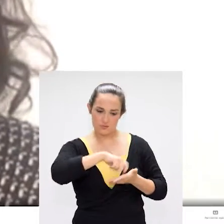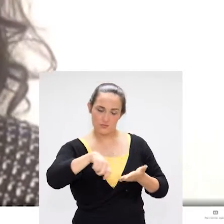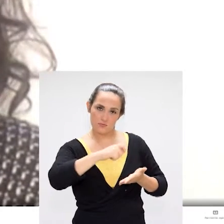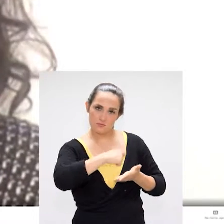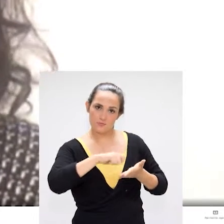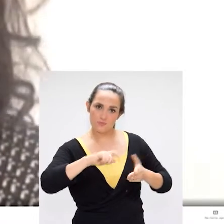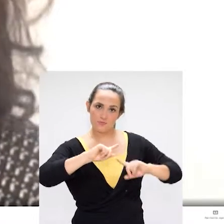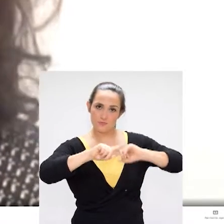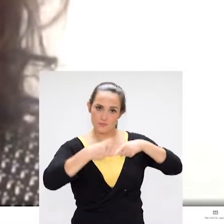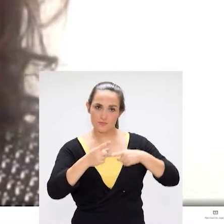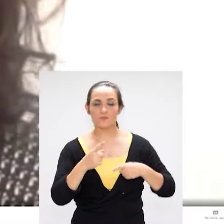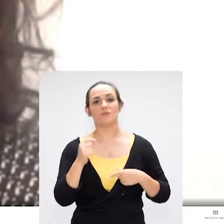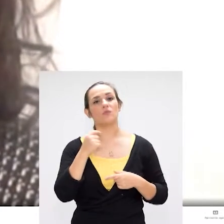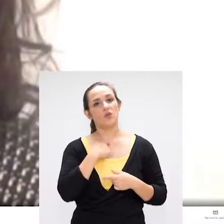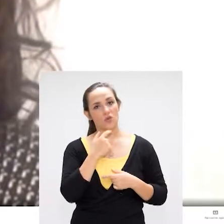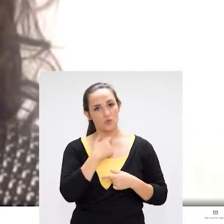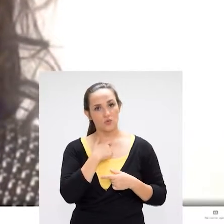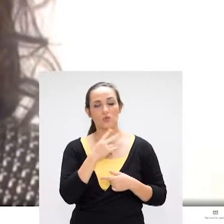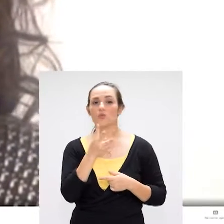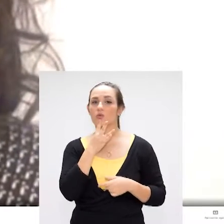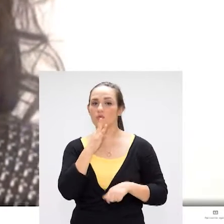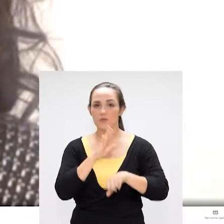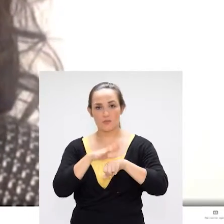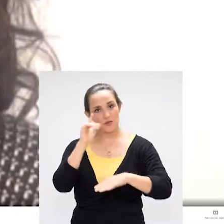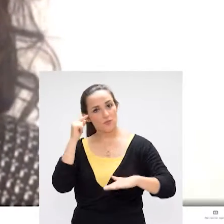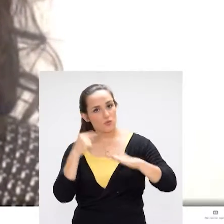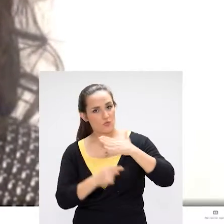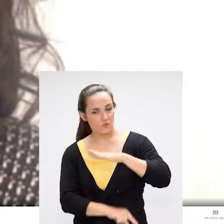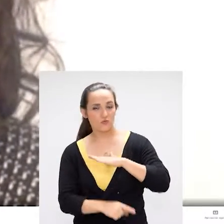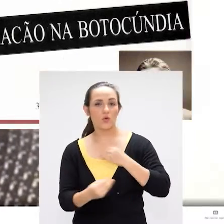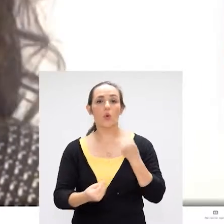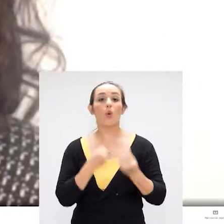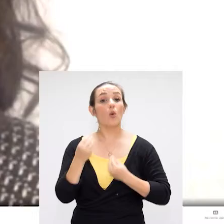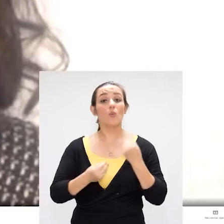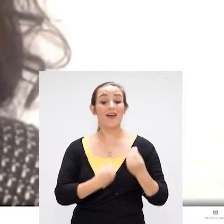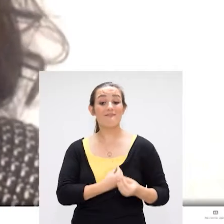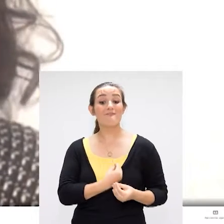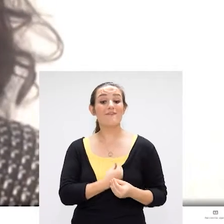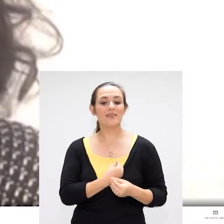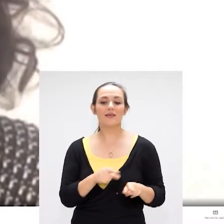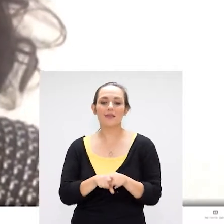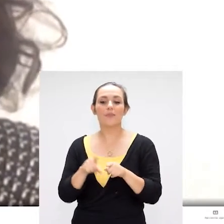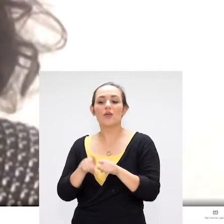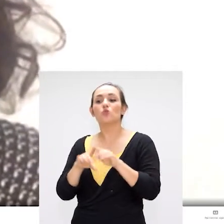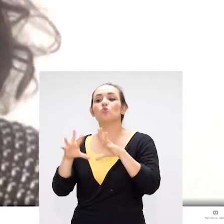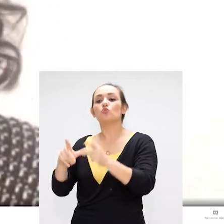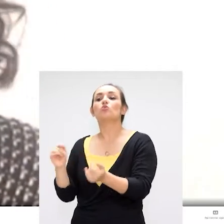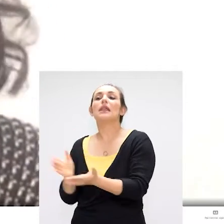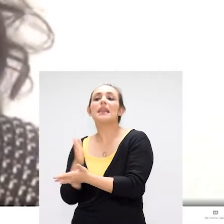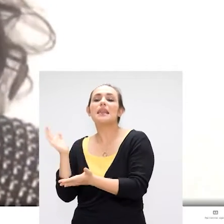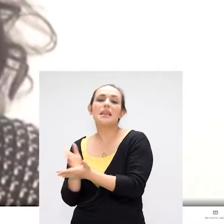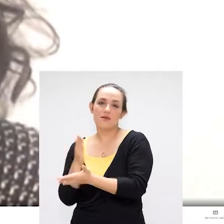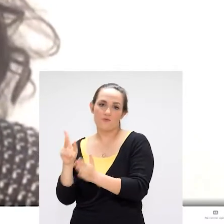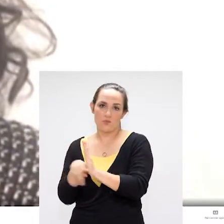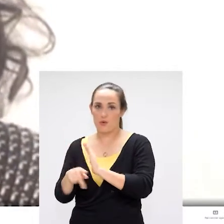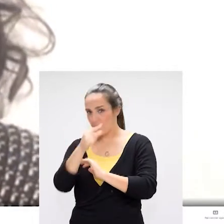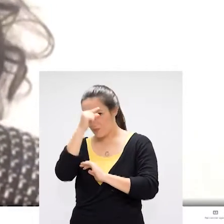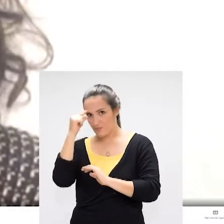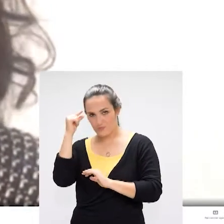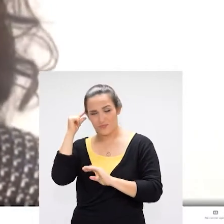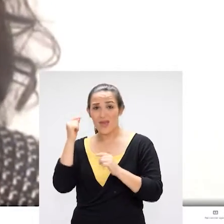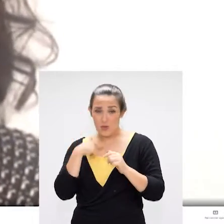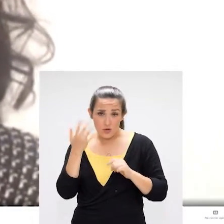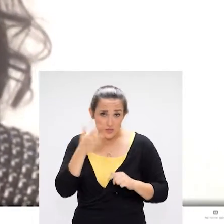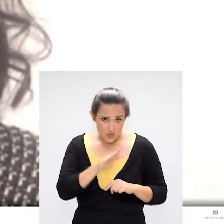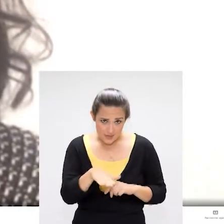tive contato mais profundo com a vida e a obra do Monteiro Lobato, que eu tinha lido quando criança, como a maioria de nós,